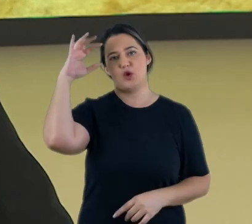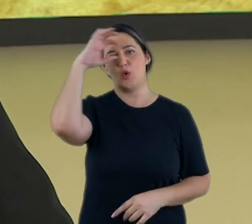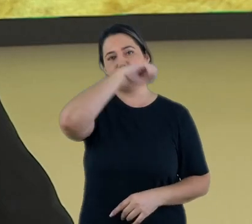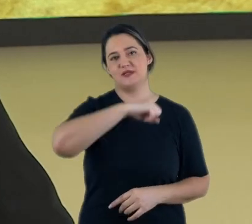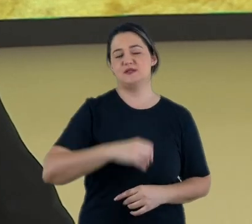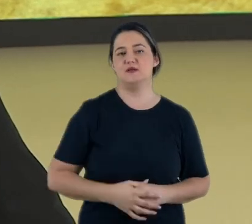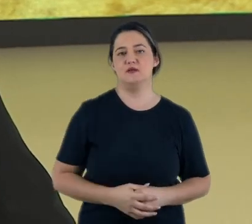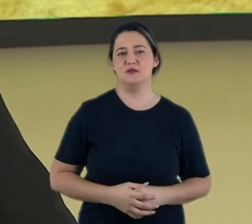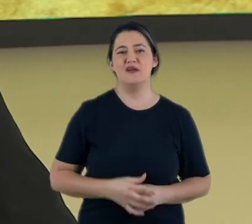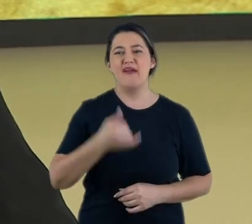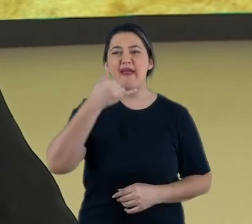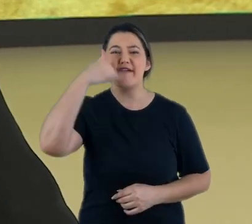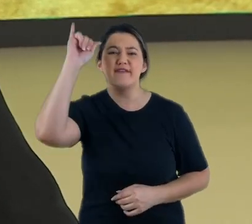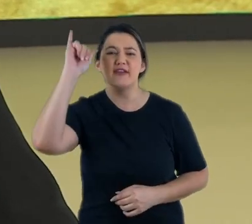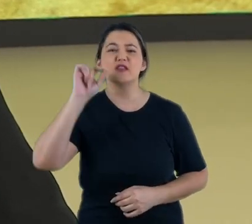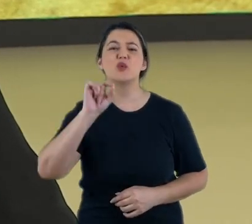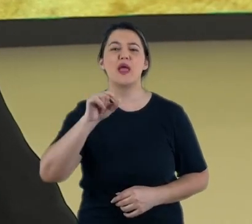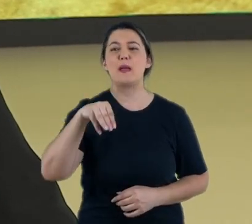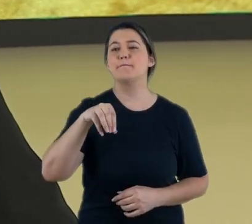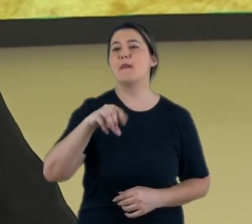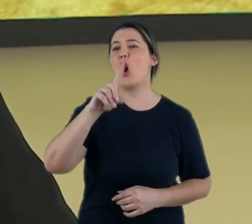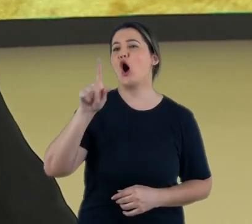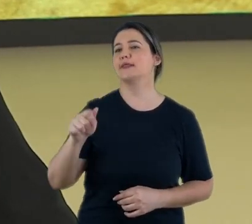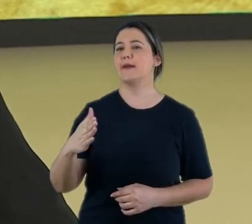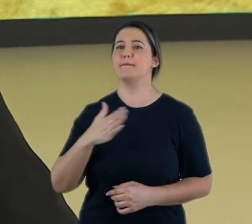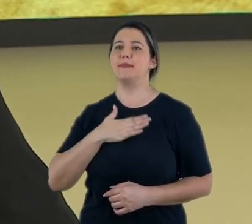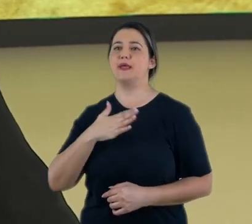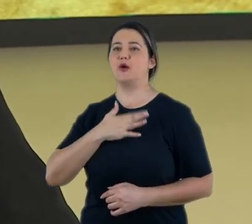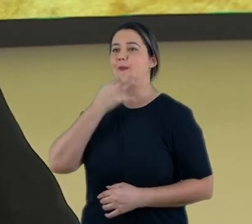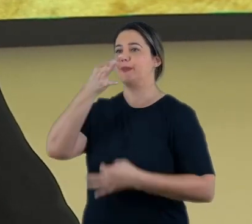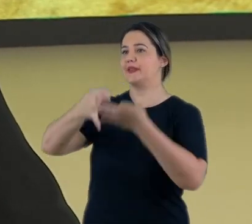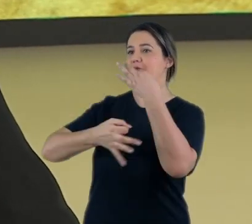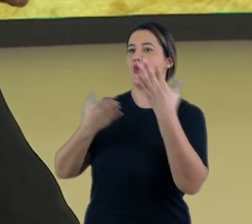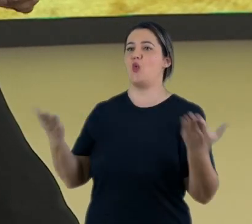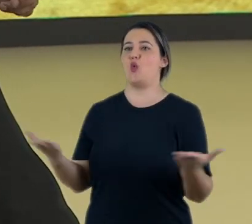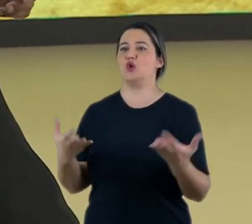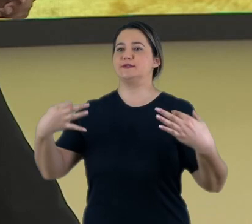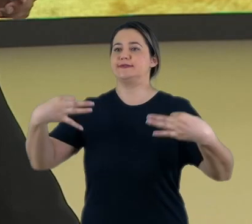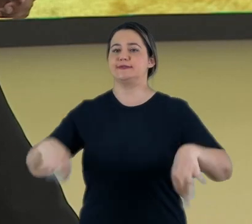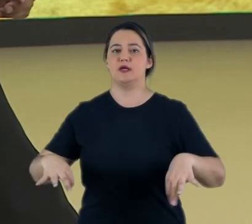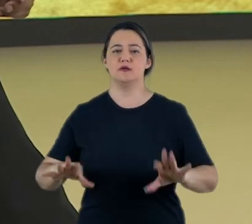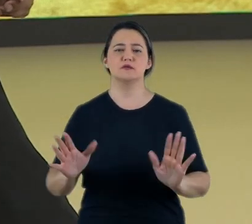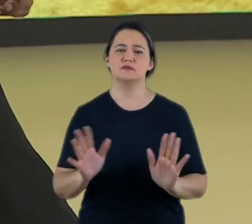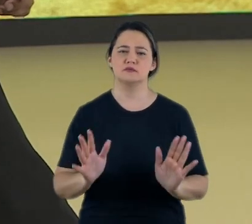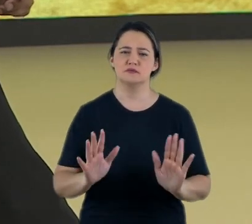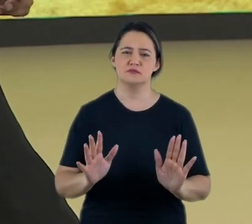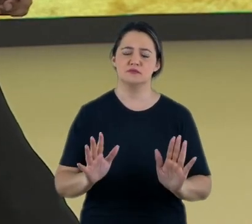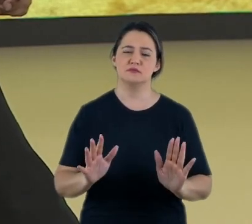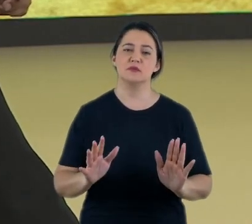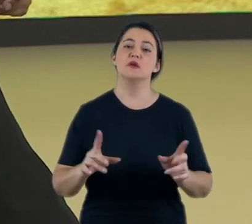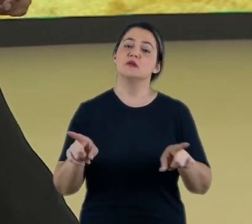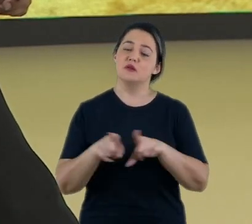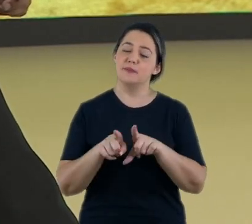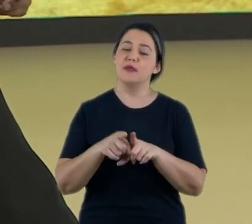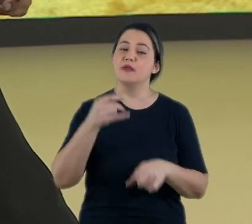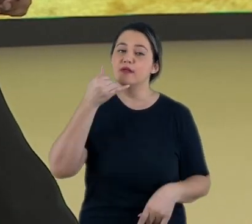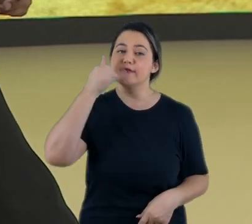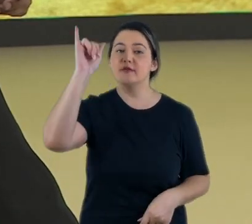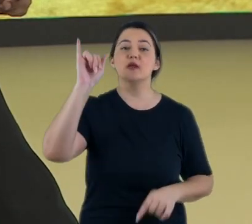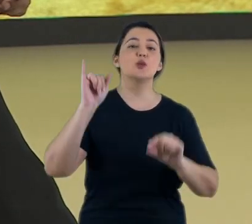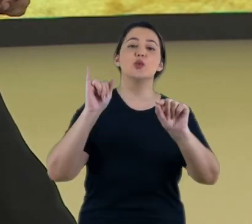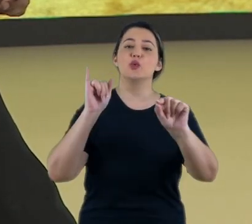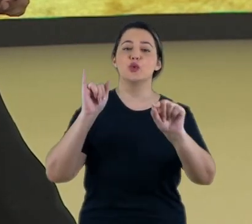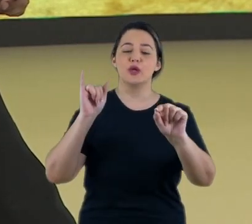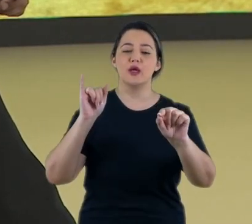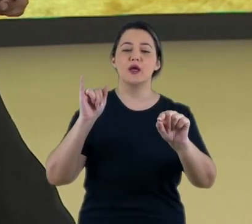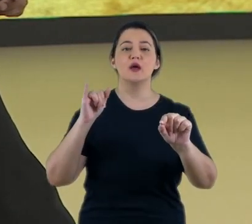o modismo, achar que a interpretação que eu estou colocando hoje é a correta. Em segundo lugar, evita também